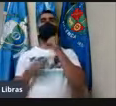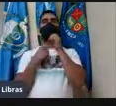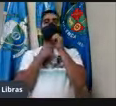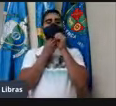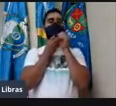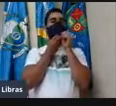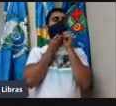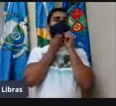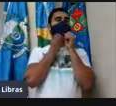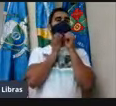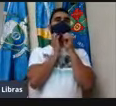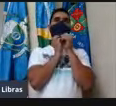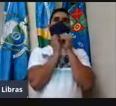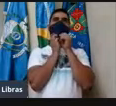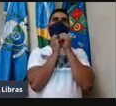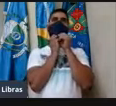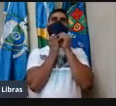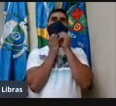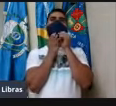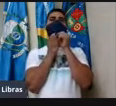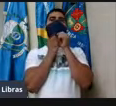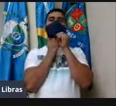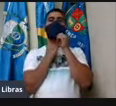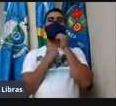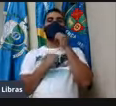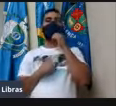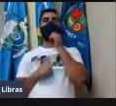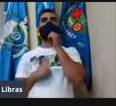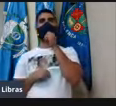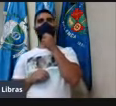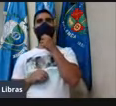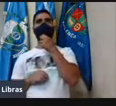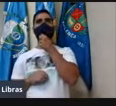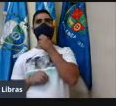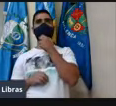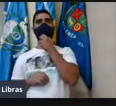Boa noite, Juarez. Boa noite, vereador.